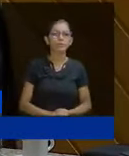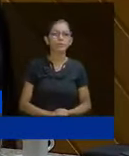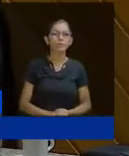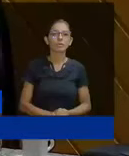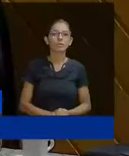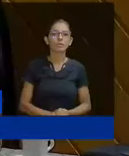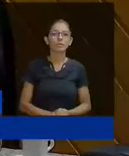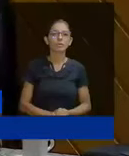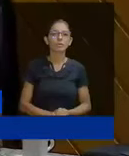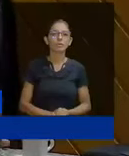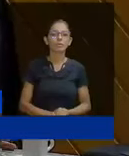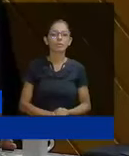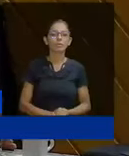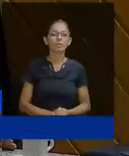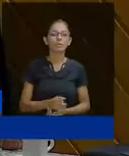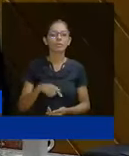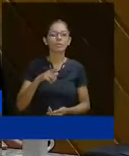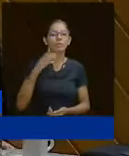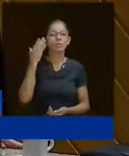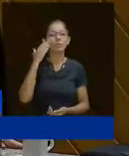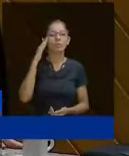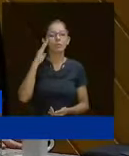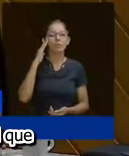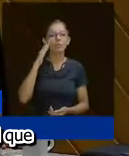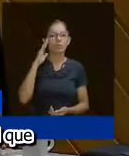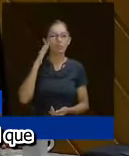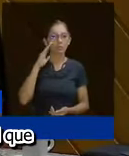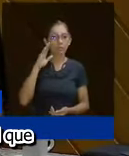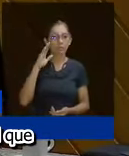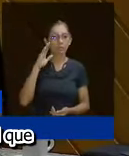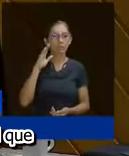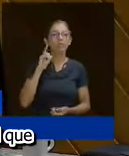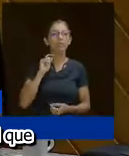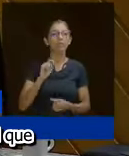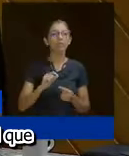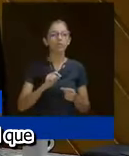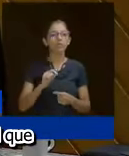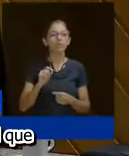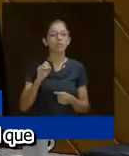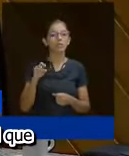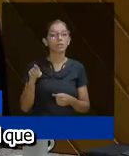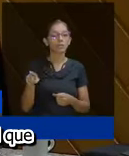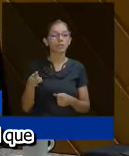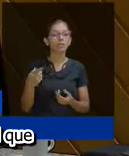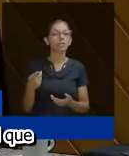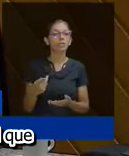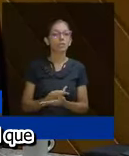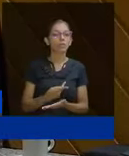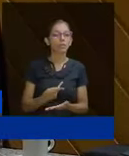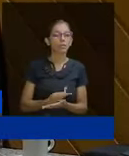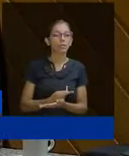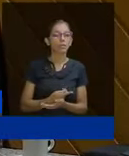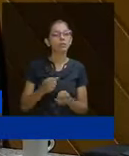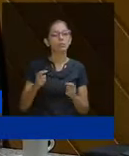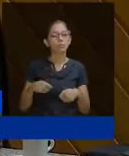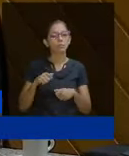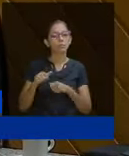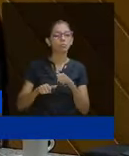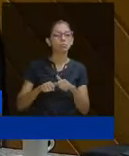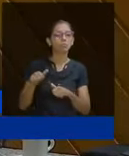que entender que não é o fato de a irregularidade ser insanável quem seja